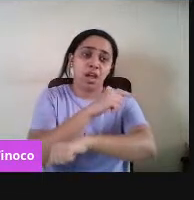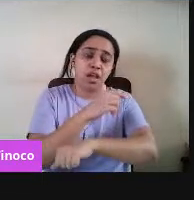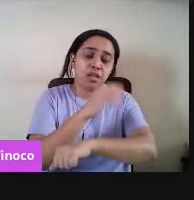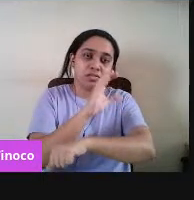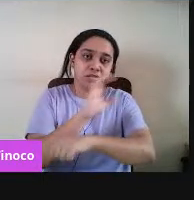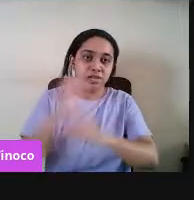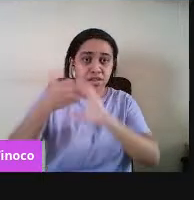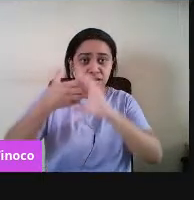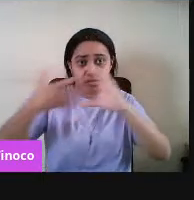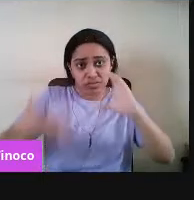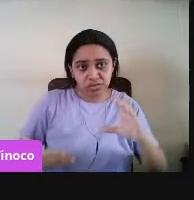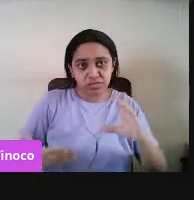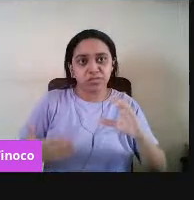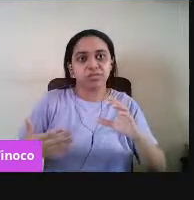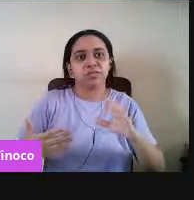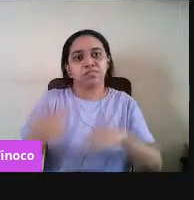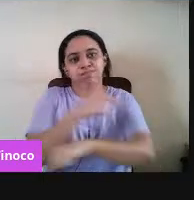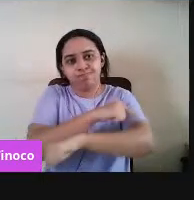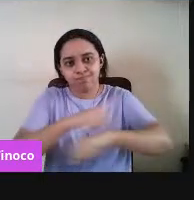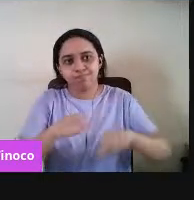estereotipados.